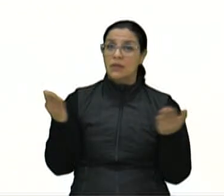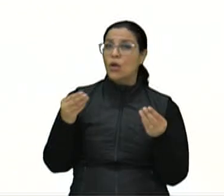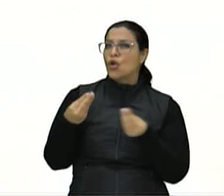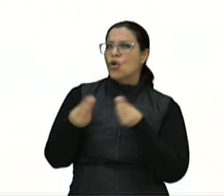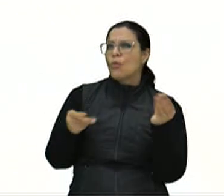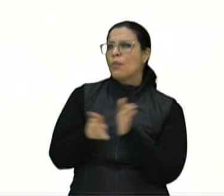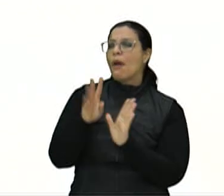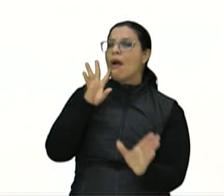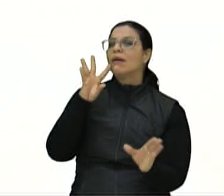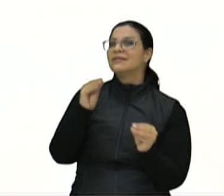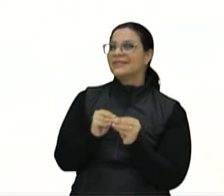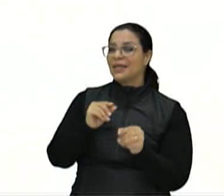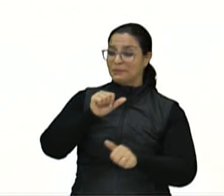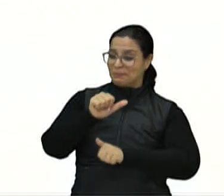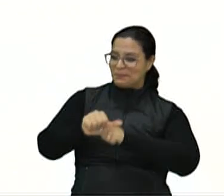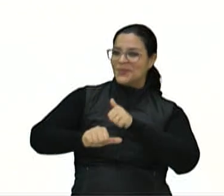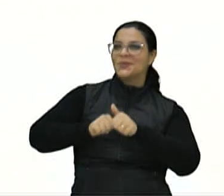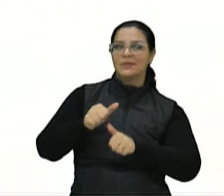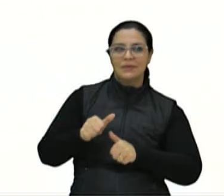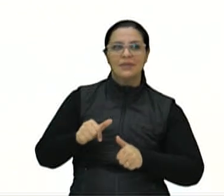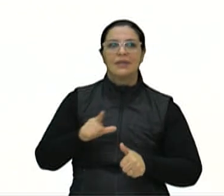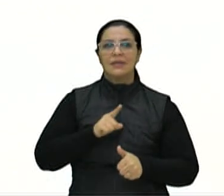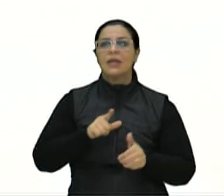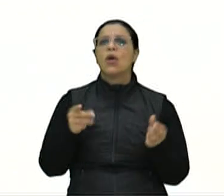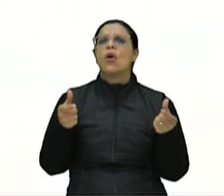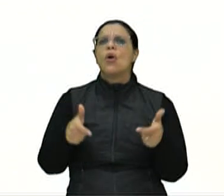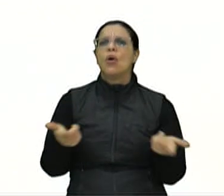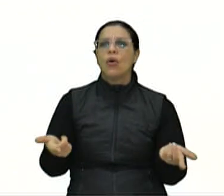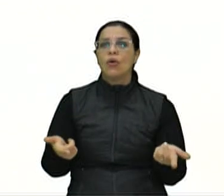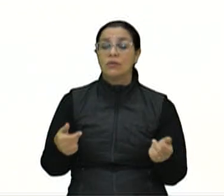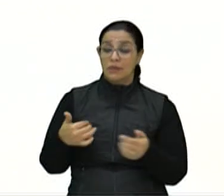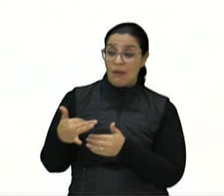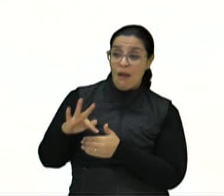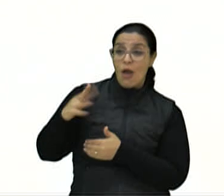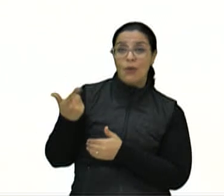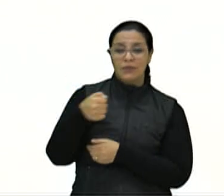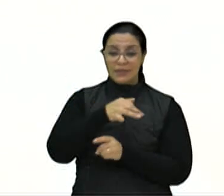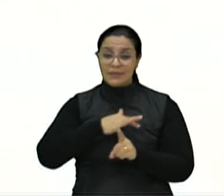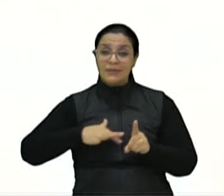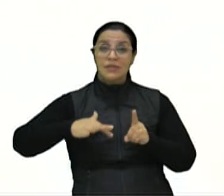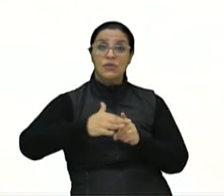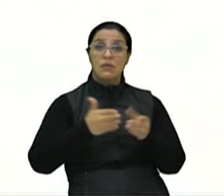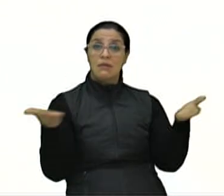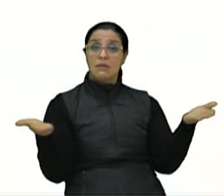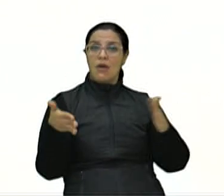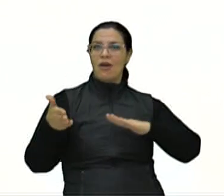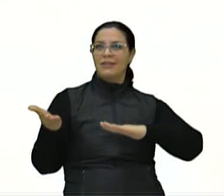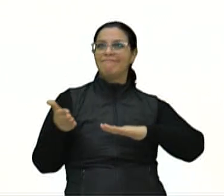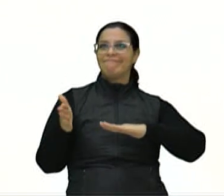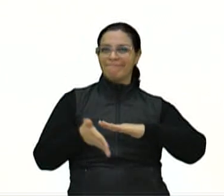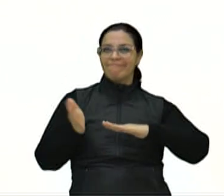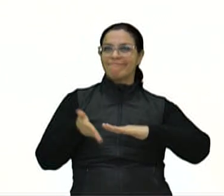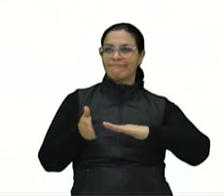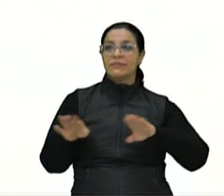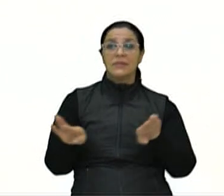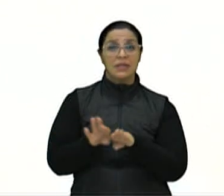para entender as mudanças de quê? Que vem ocorrendo nas sociedades contemporâneas e refere-se à